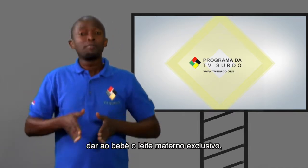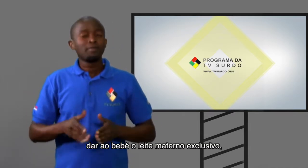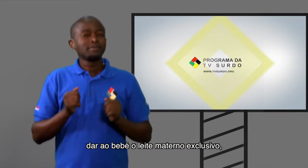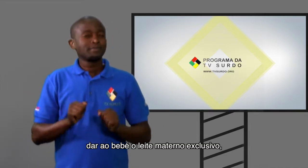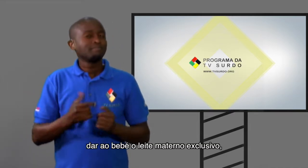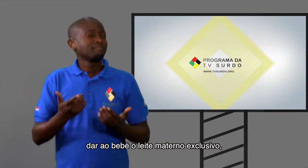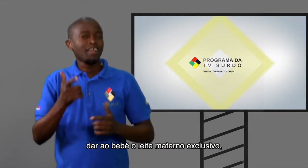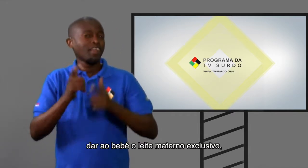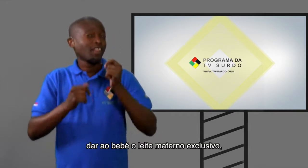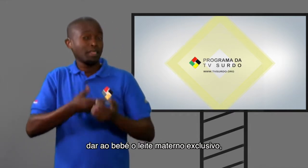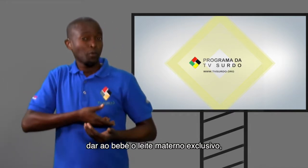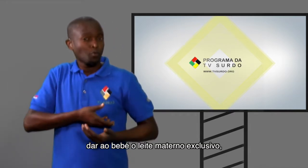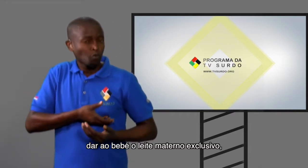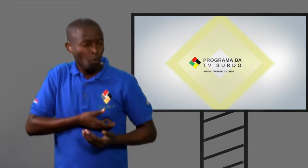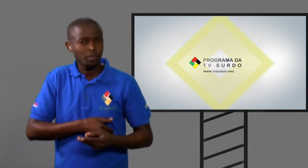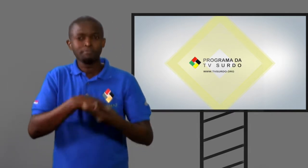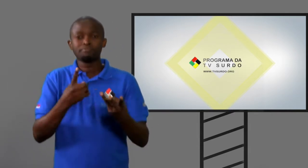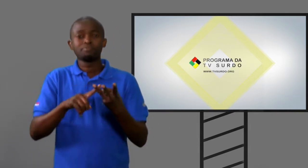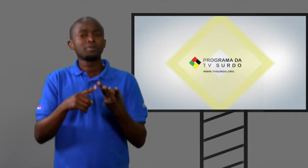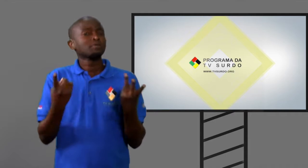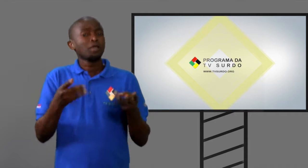dar ao bebê leite materno exclusivo,